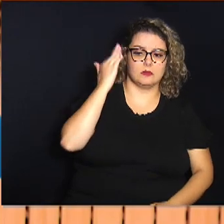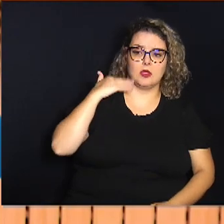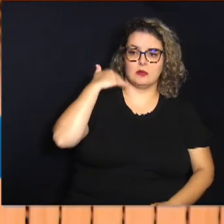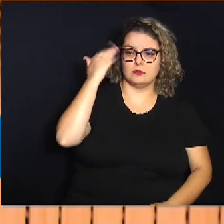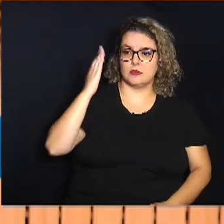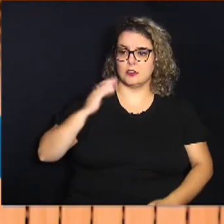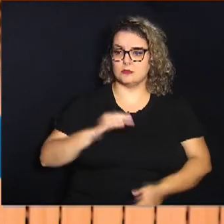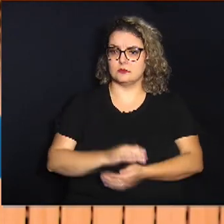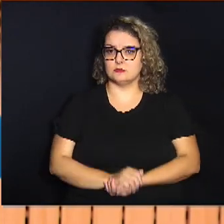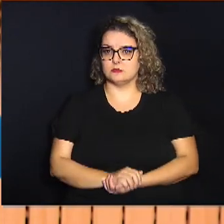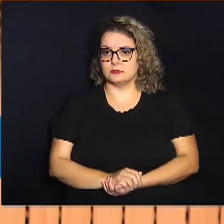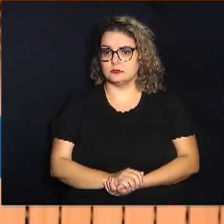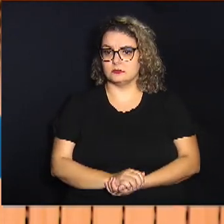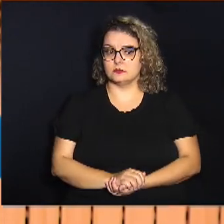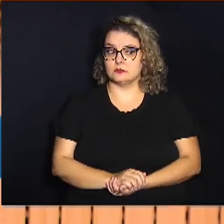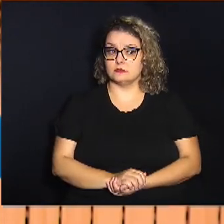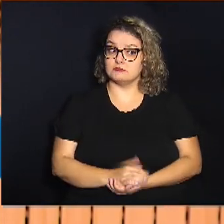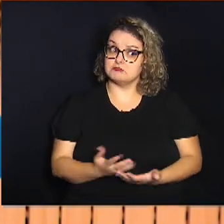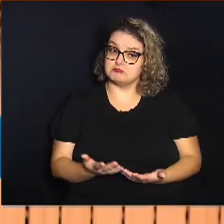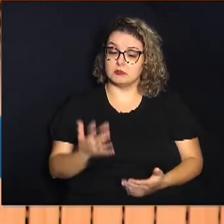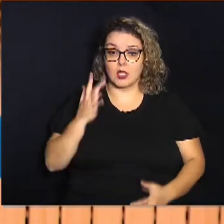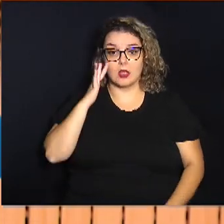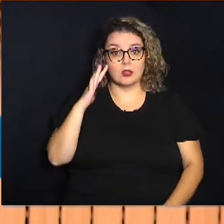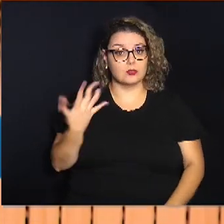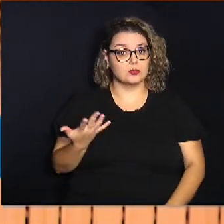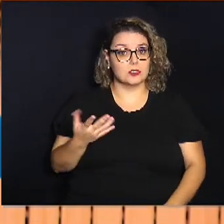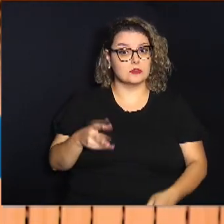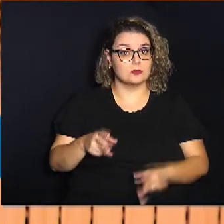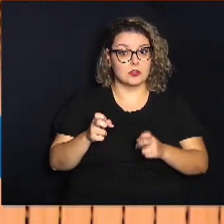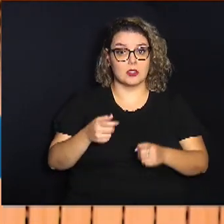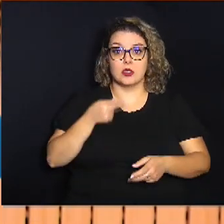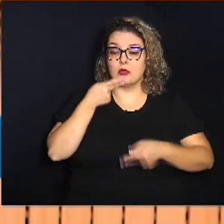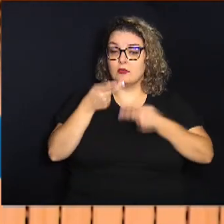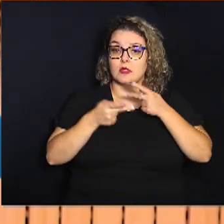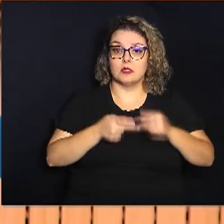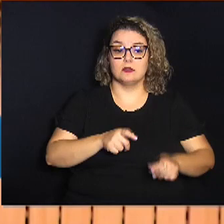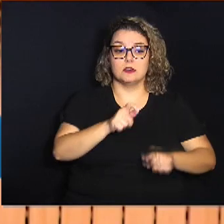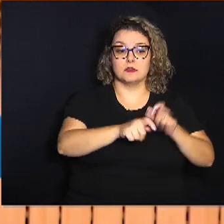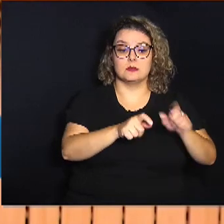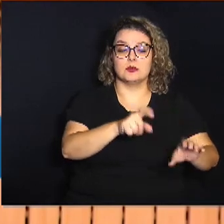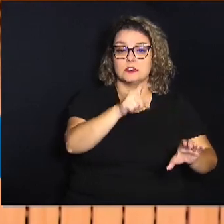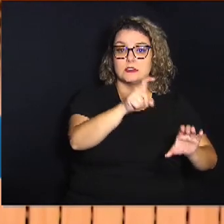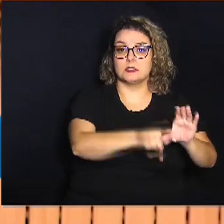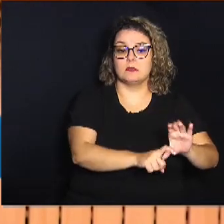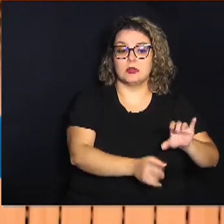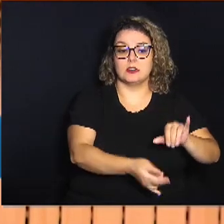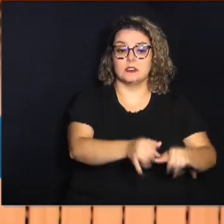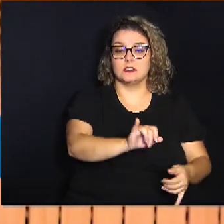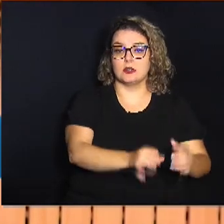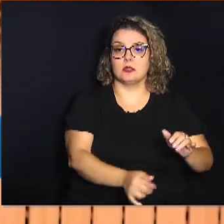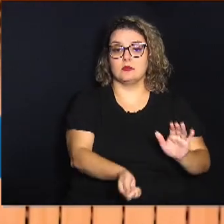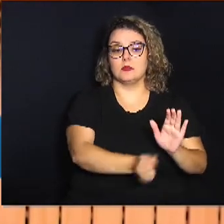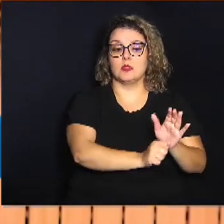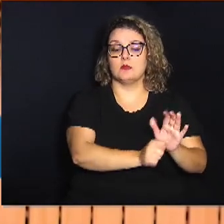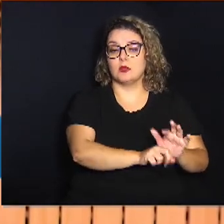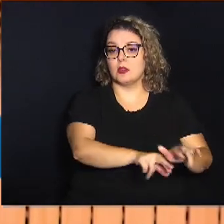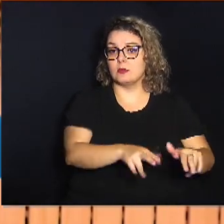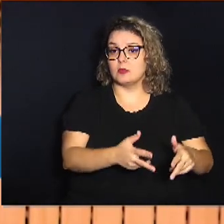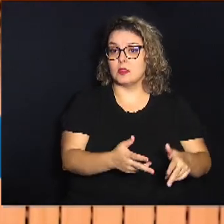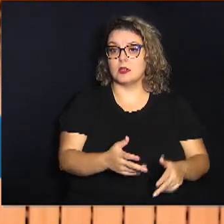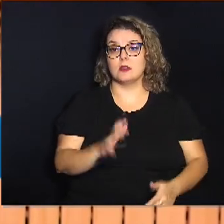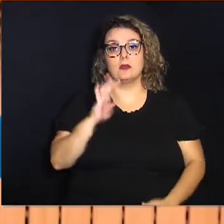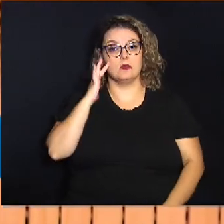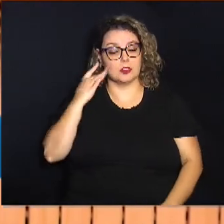Só que aqui, não sei se vocês perceberam, eu só estou falando do dependente. E por isso que eu achei interessante vocês